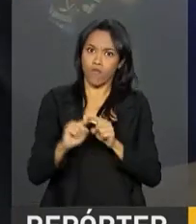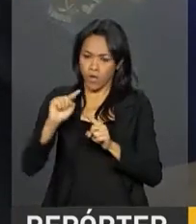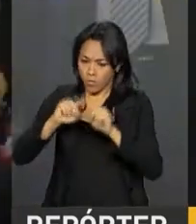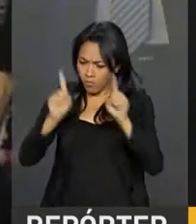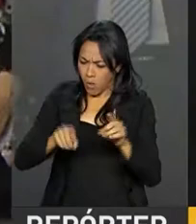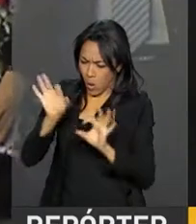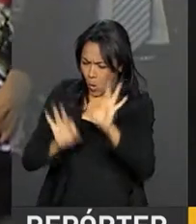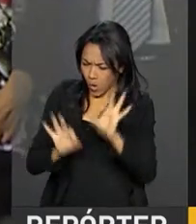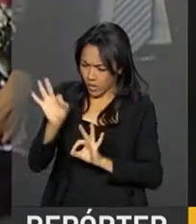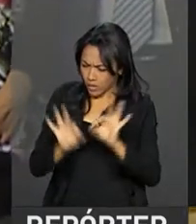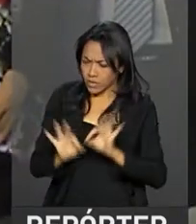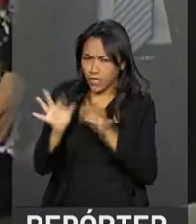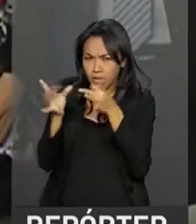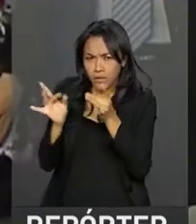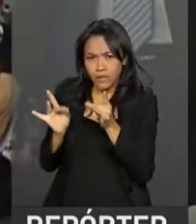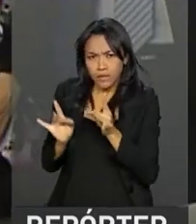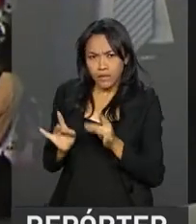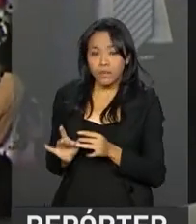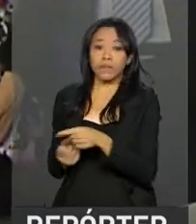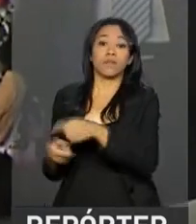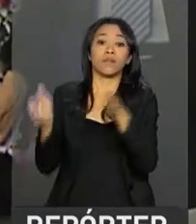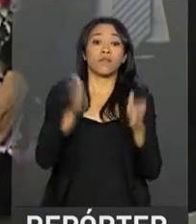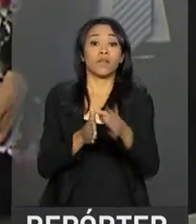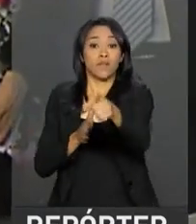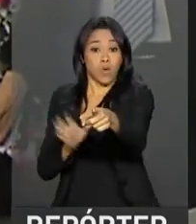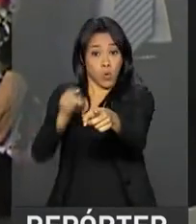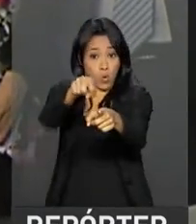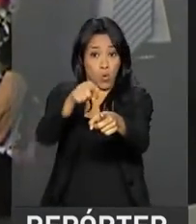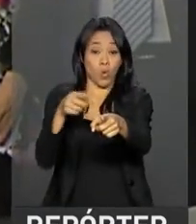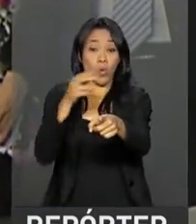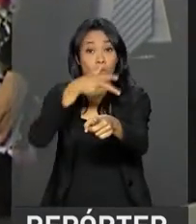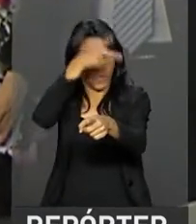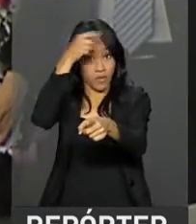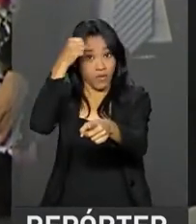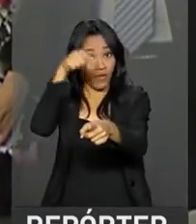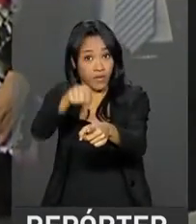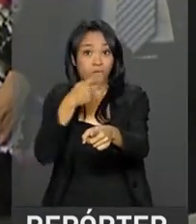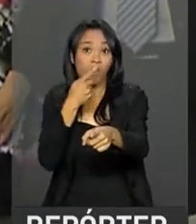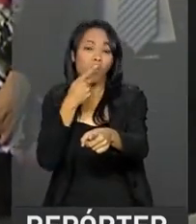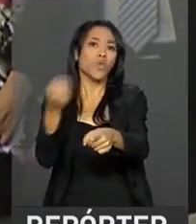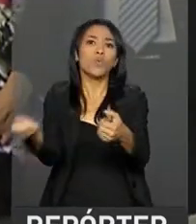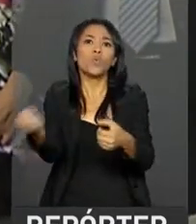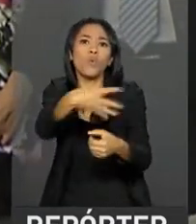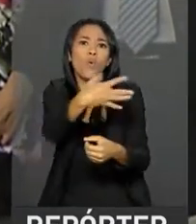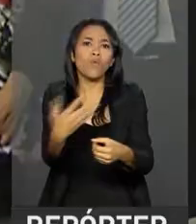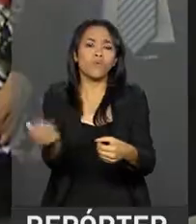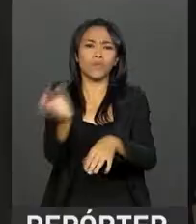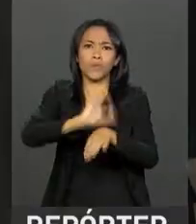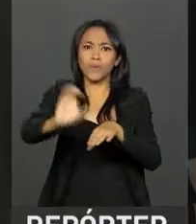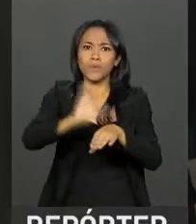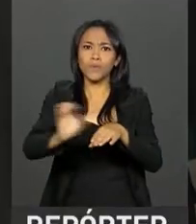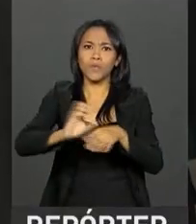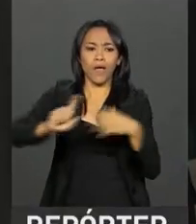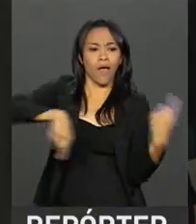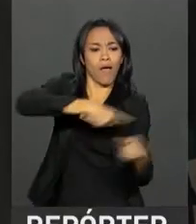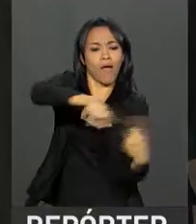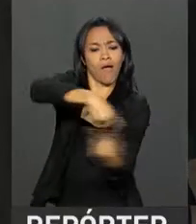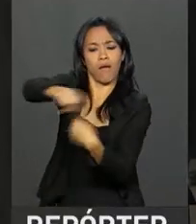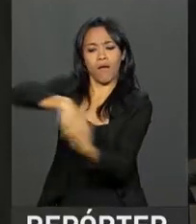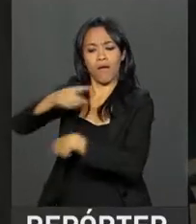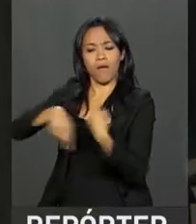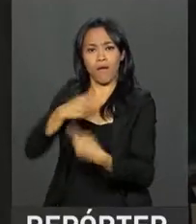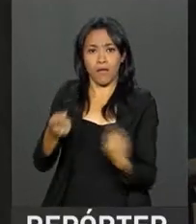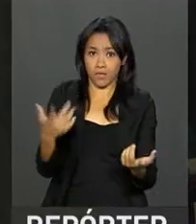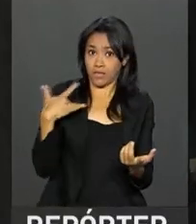estruturado a expectativa do prefeito de campo mourão é de que o novo curso movimento não só a saúde e educação mas também a